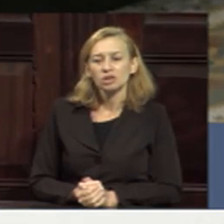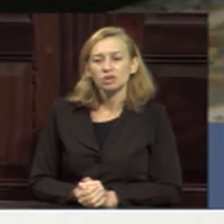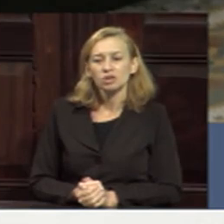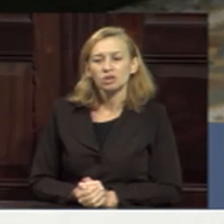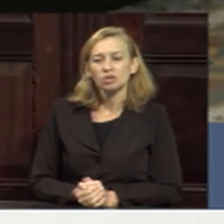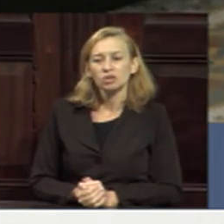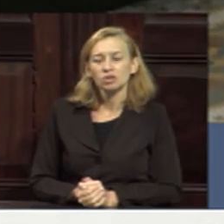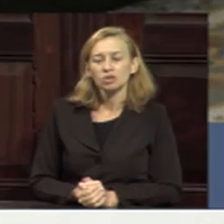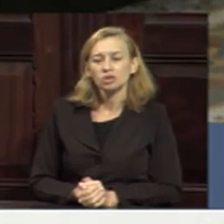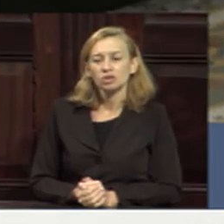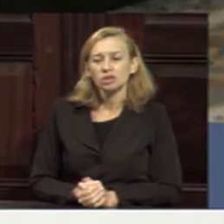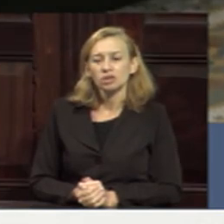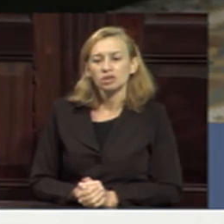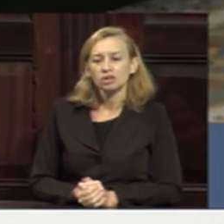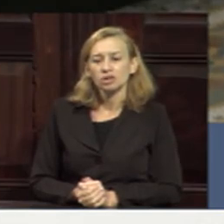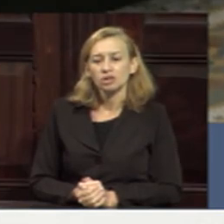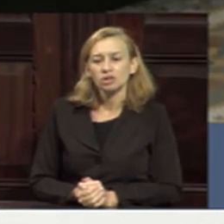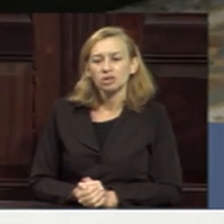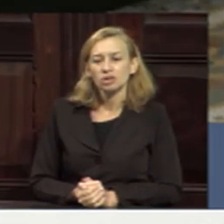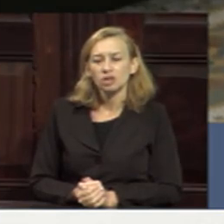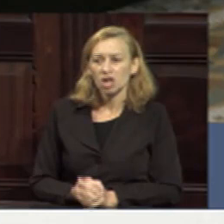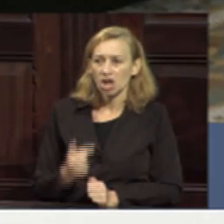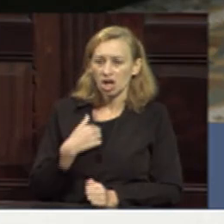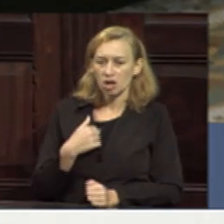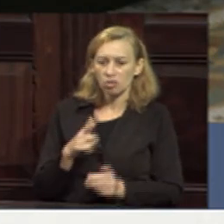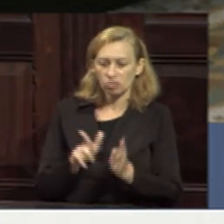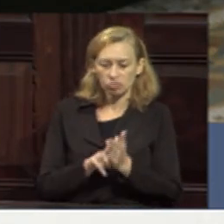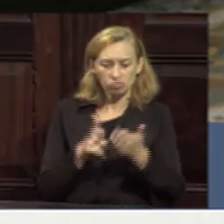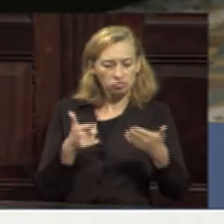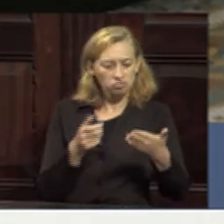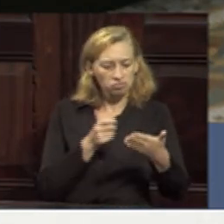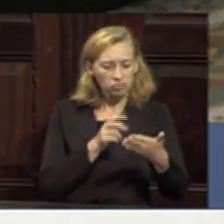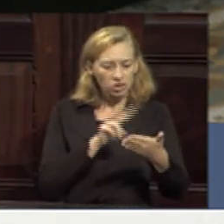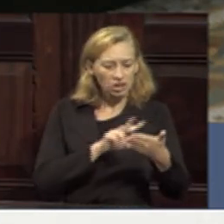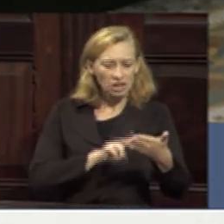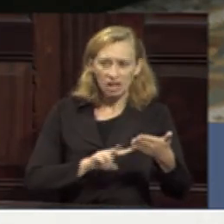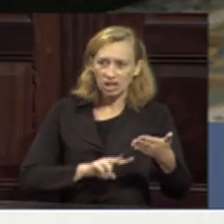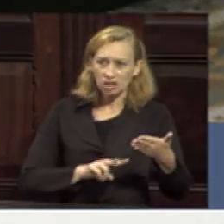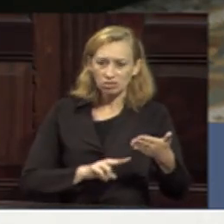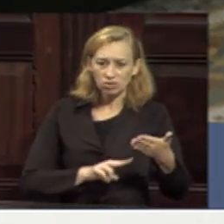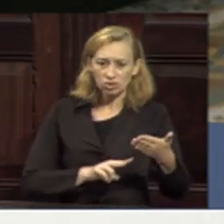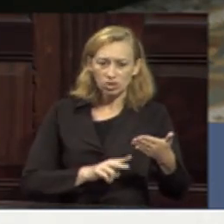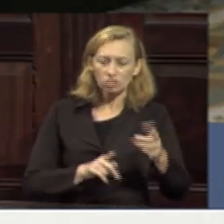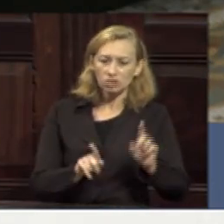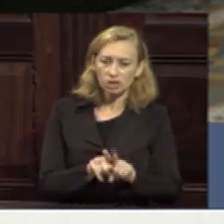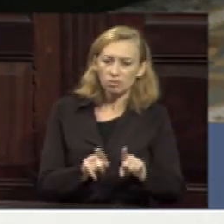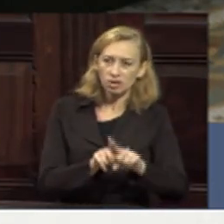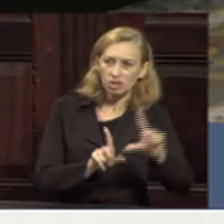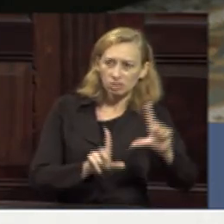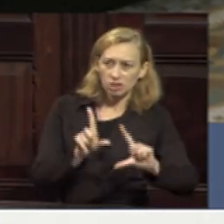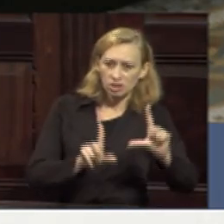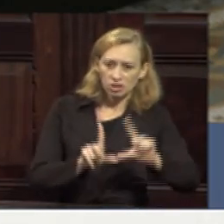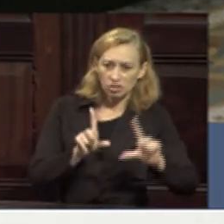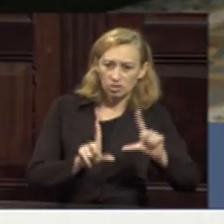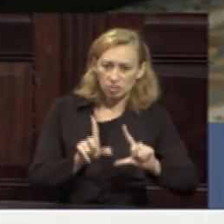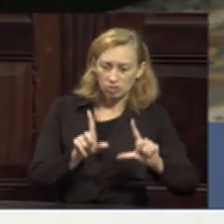igual. Eu leio nos jornais, vejo na televisão, as acusações primeiras